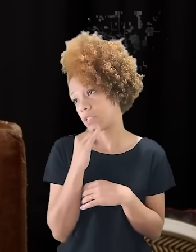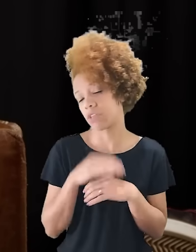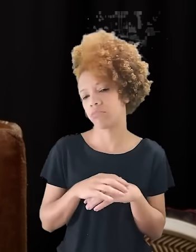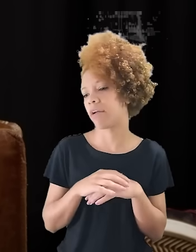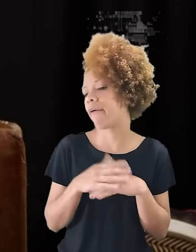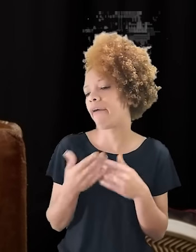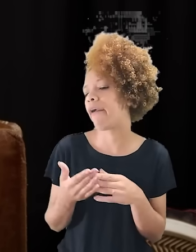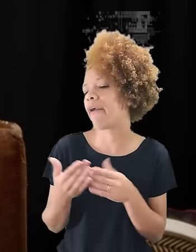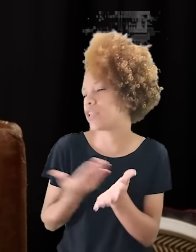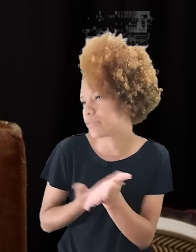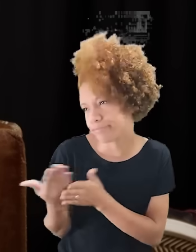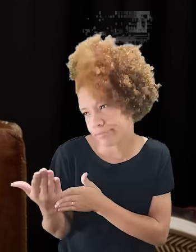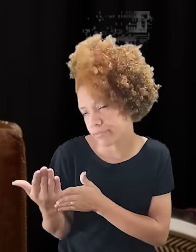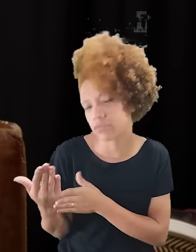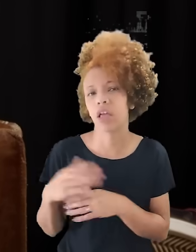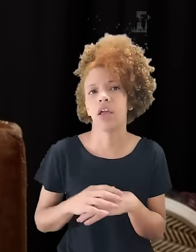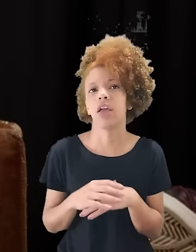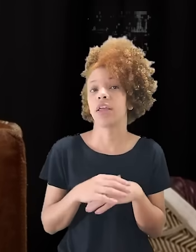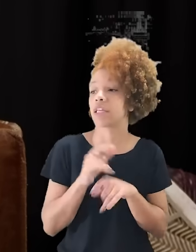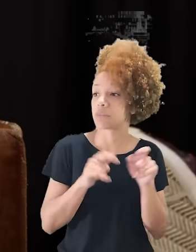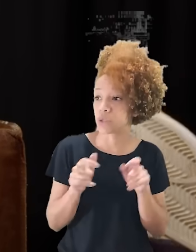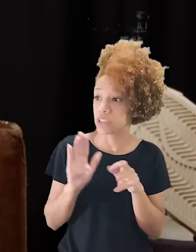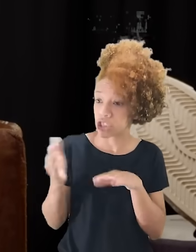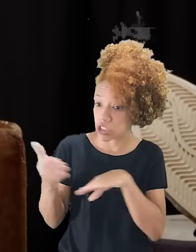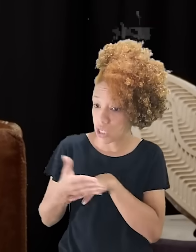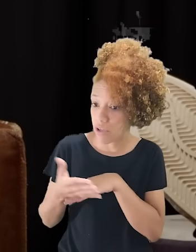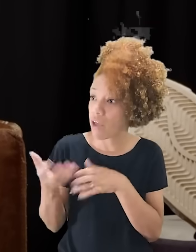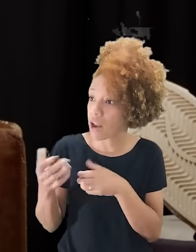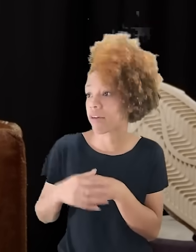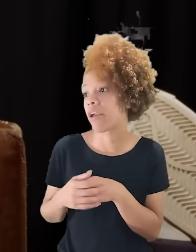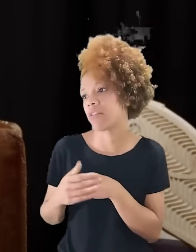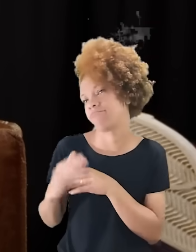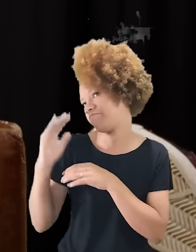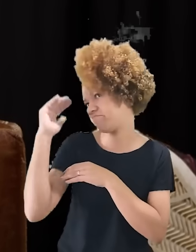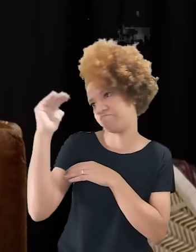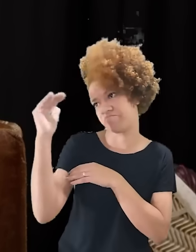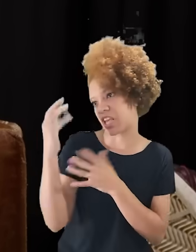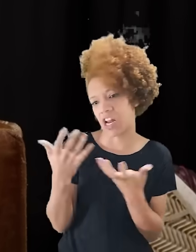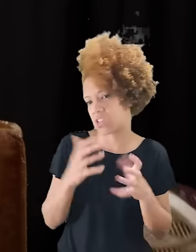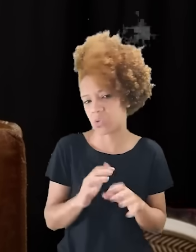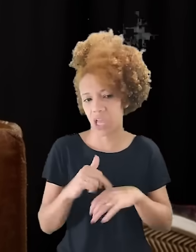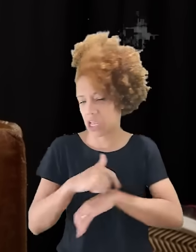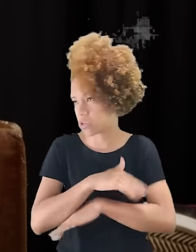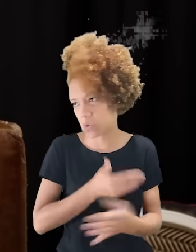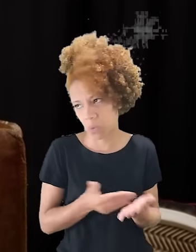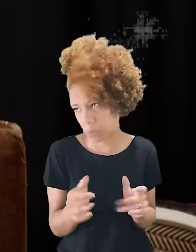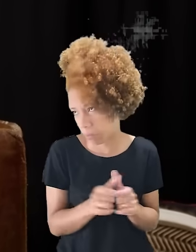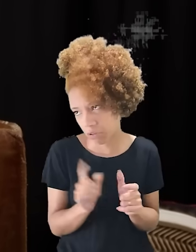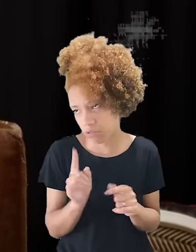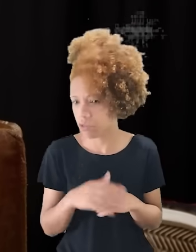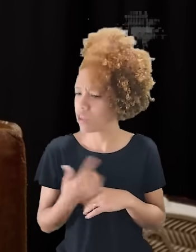de stylist iniciantes aí as pessoas que já foram no Fes we elas querem ir em grandes nomes Elas não querem ir nos que são